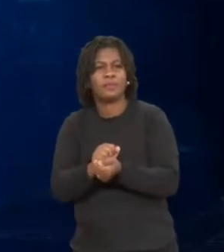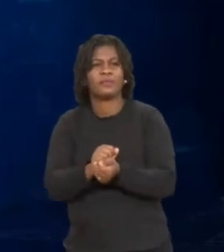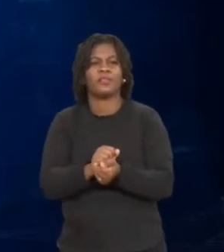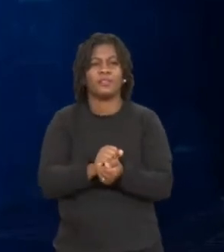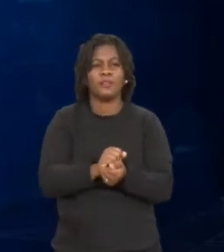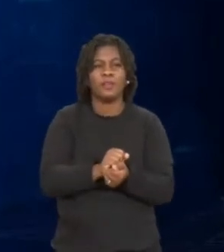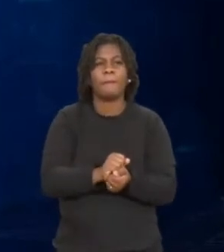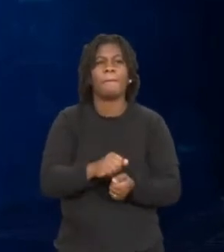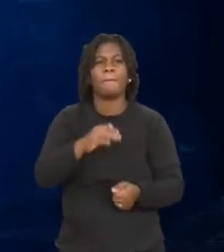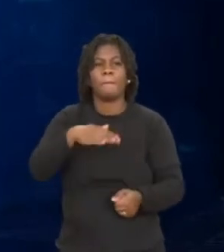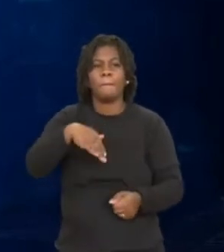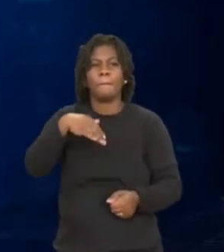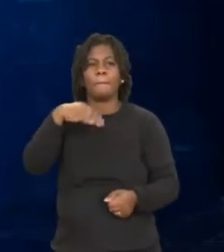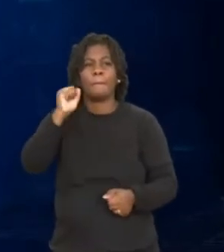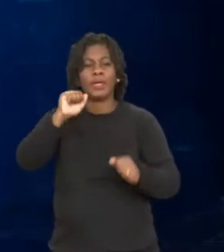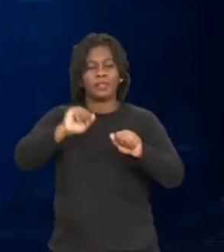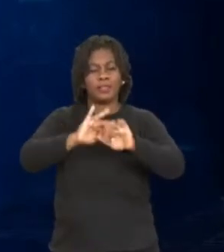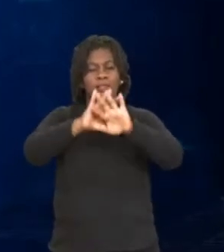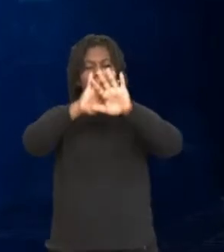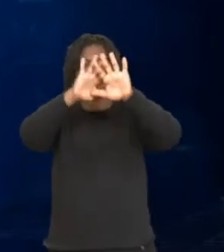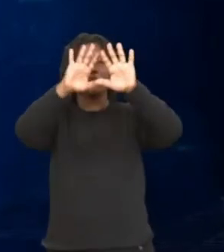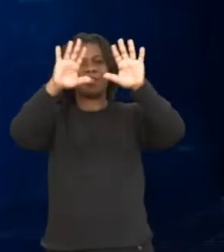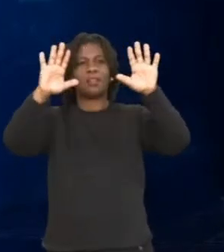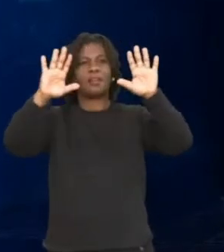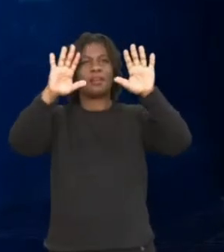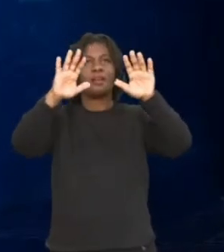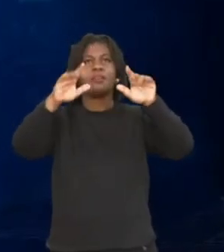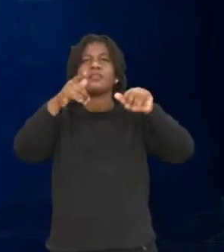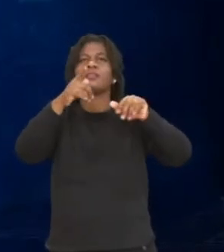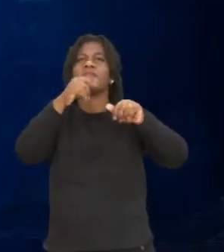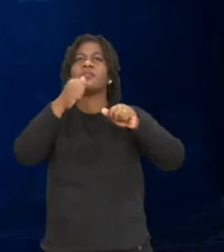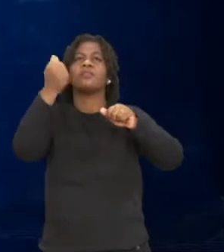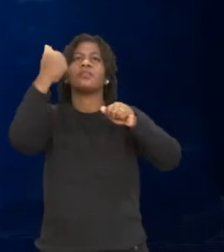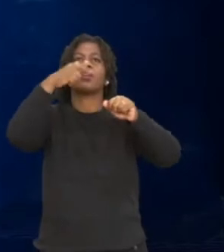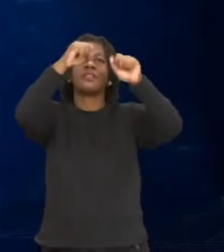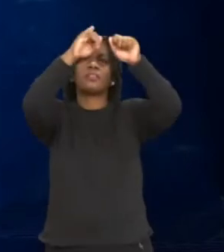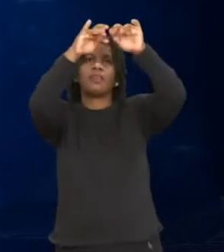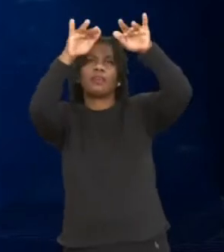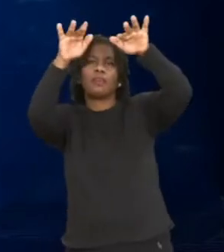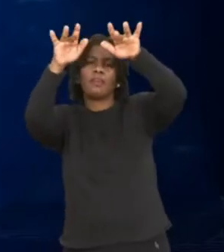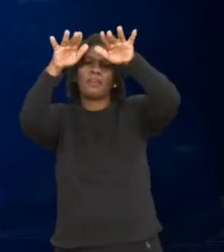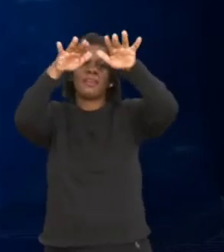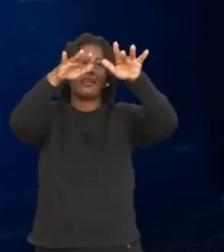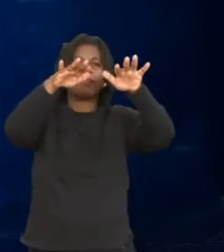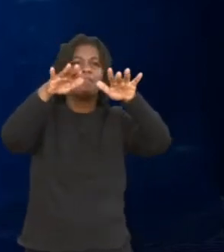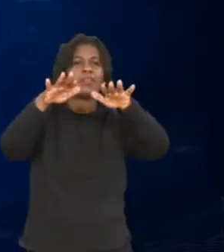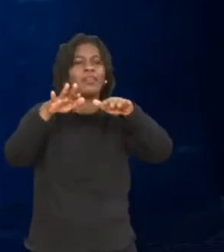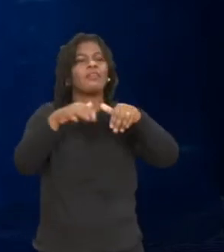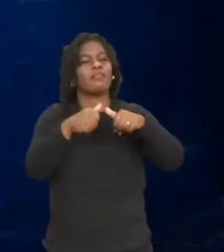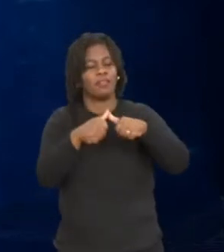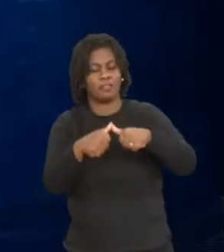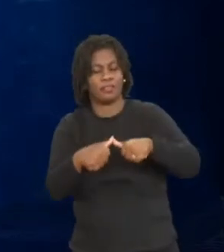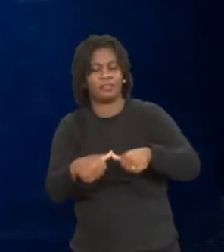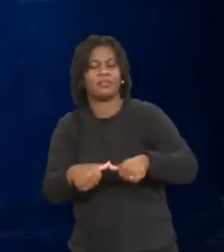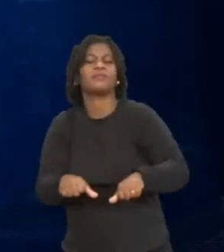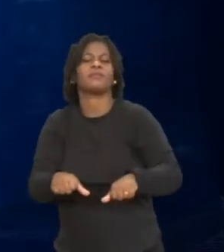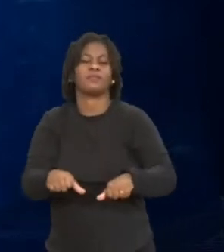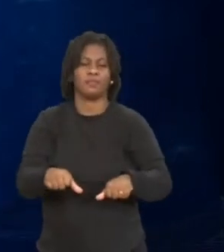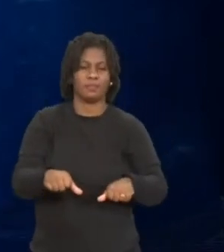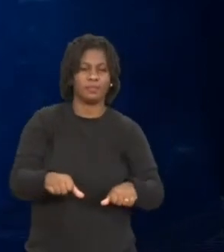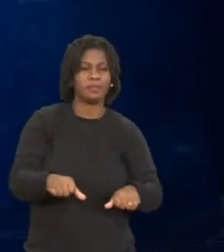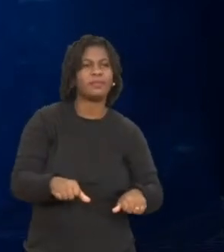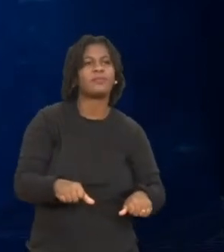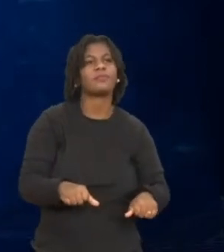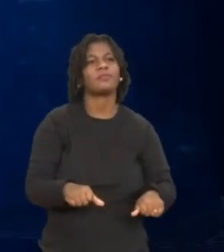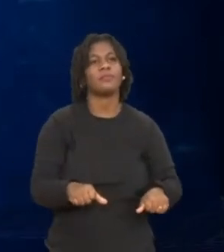lavado. Mais alvo. Mais alvo que a neve eu serei.